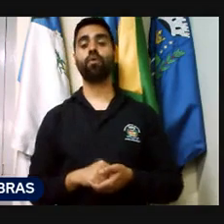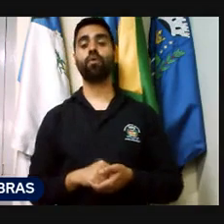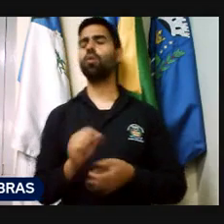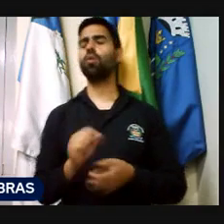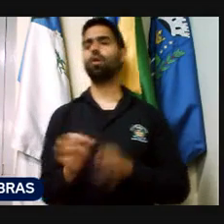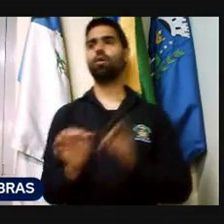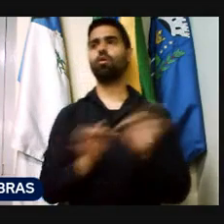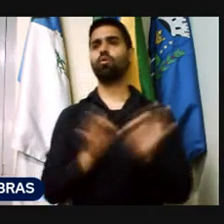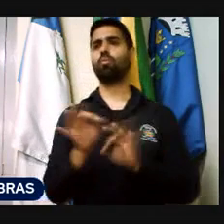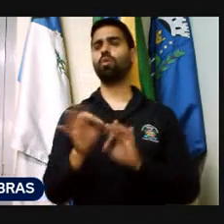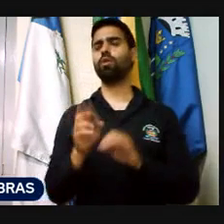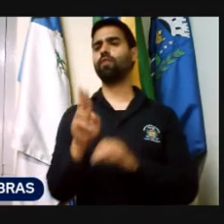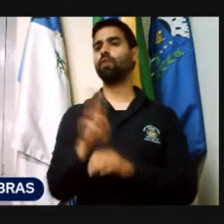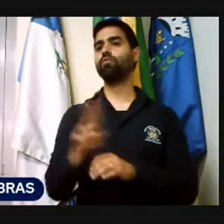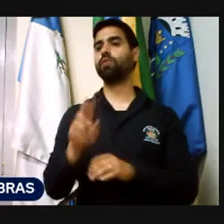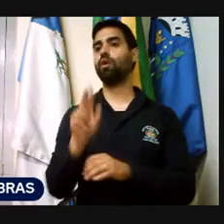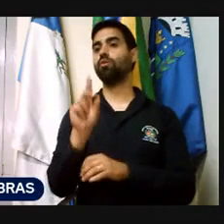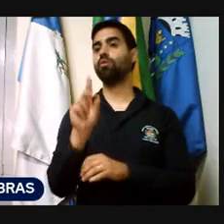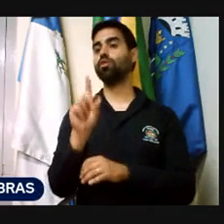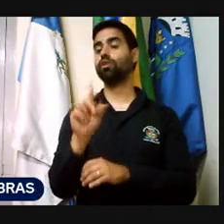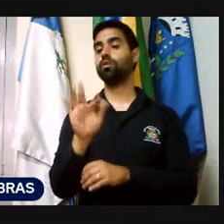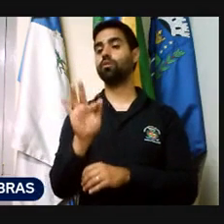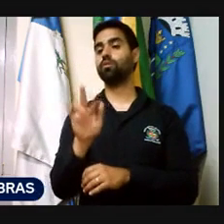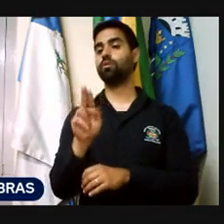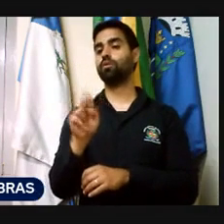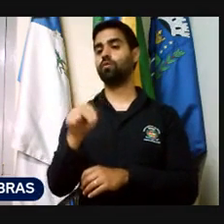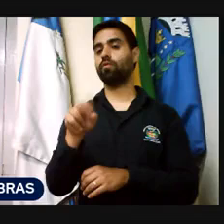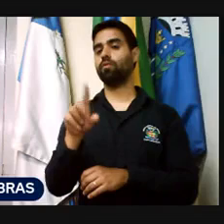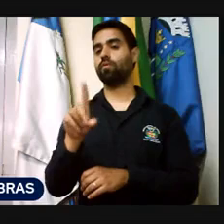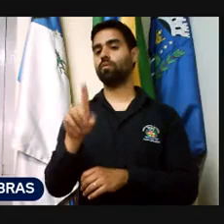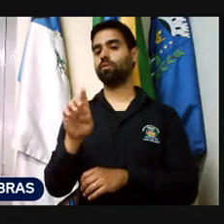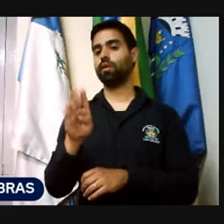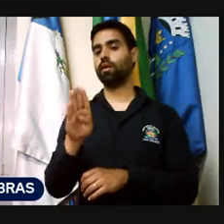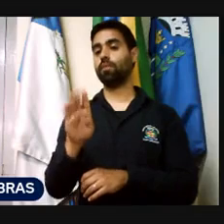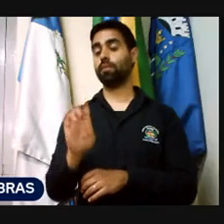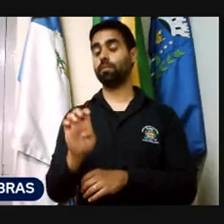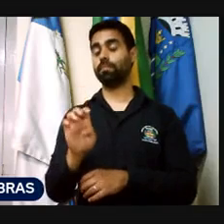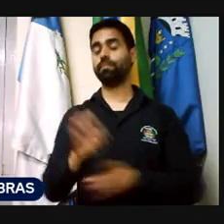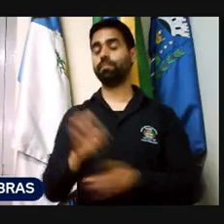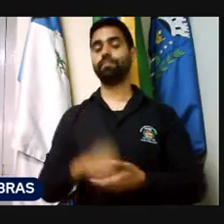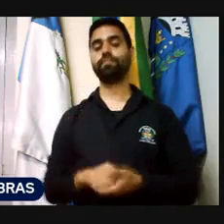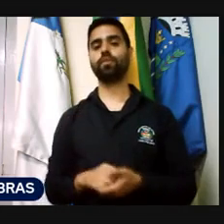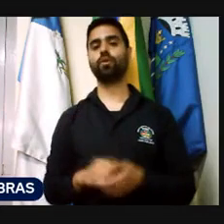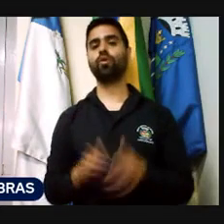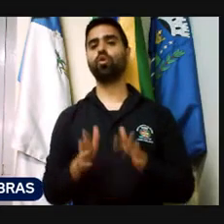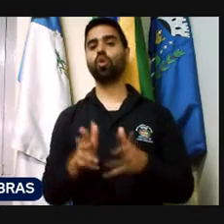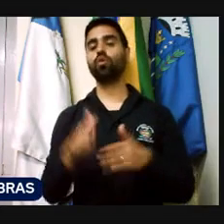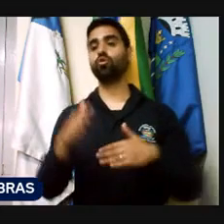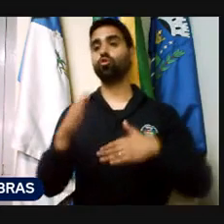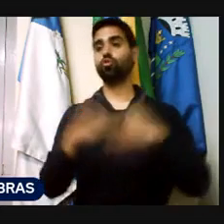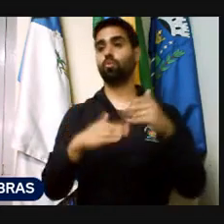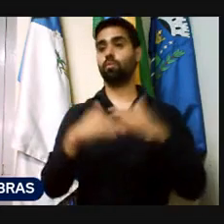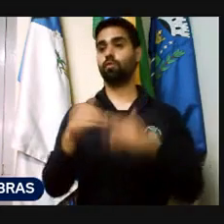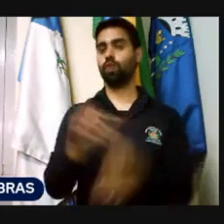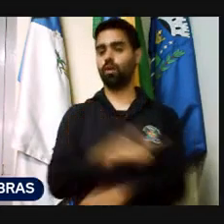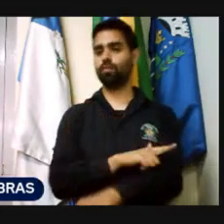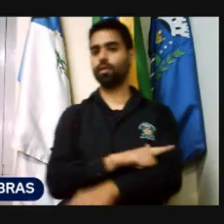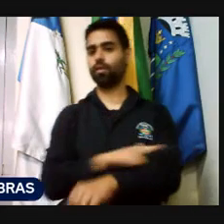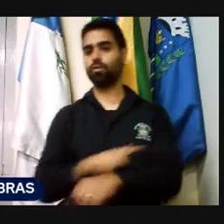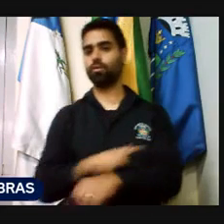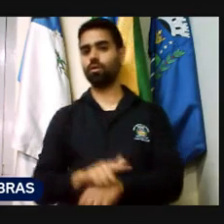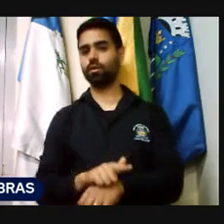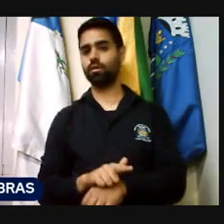projeto na qual vai ser utilizado esse fundo, né, através do Fundeb. Então, todos os profissionais da